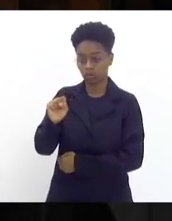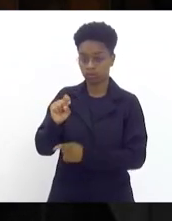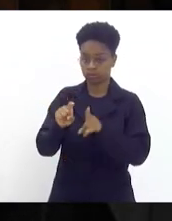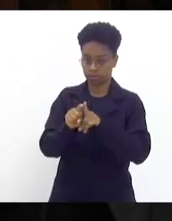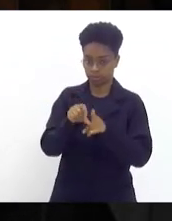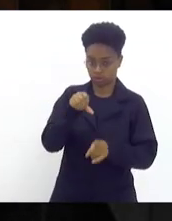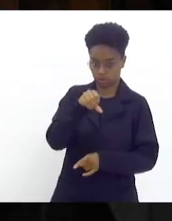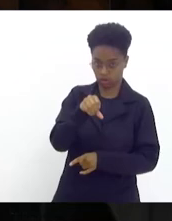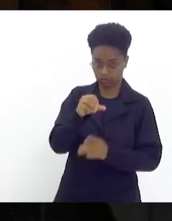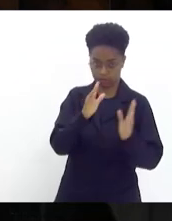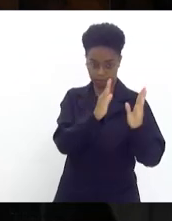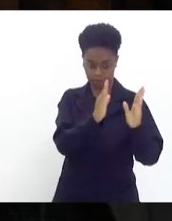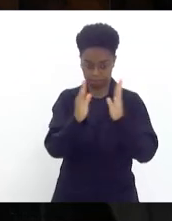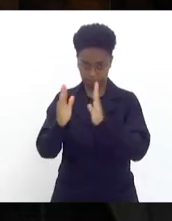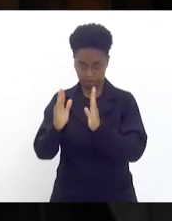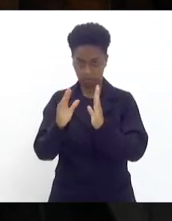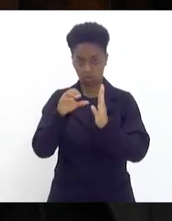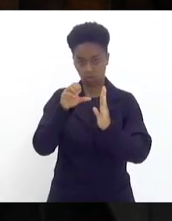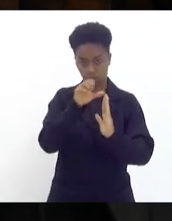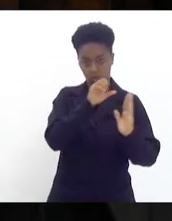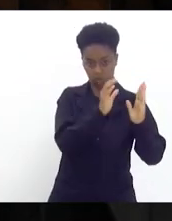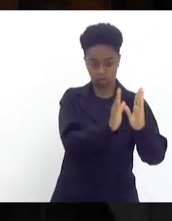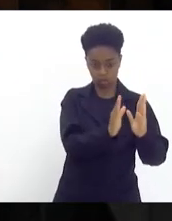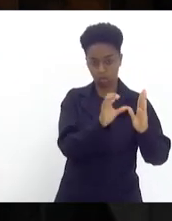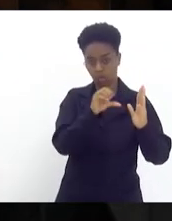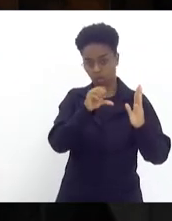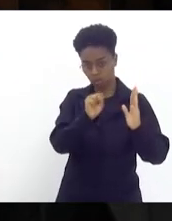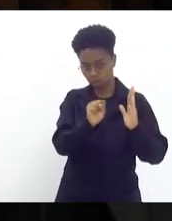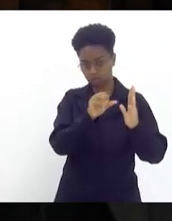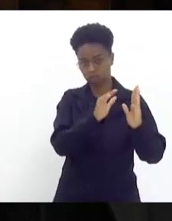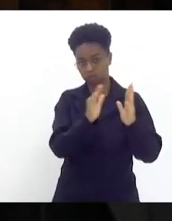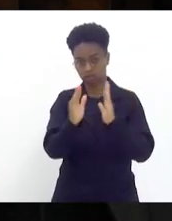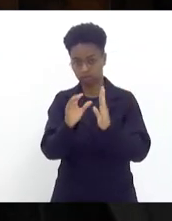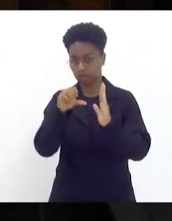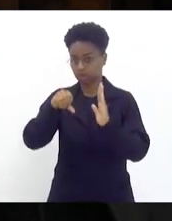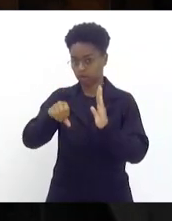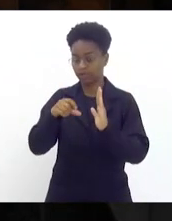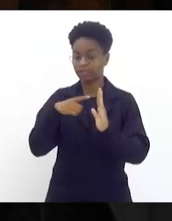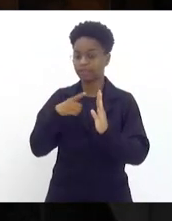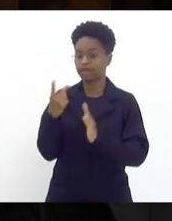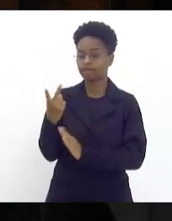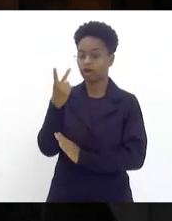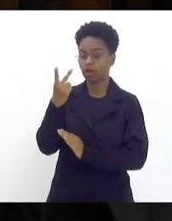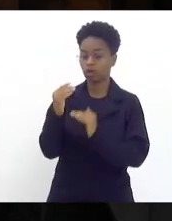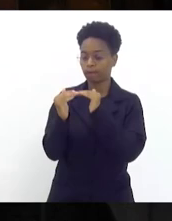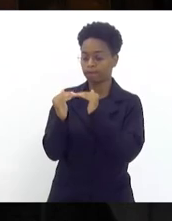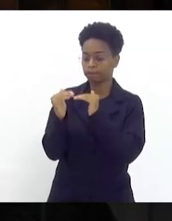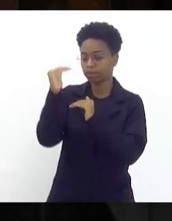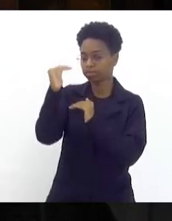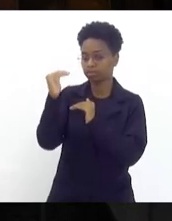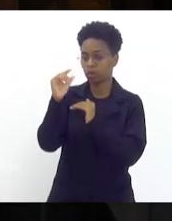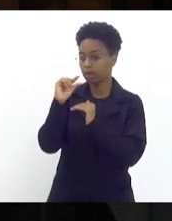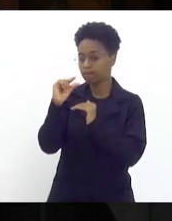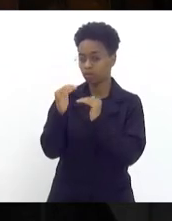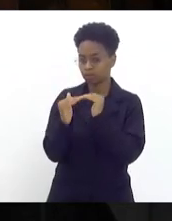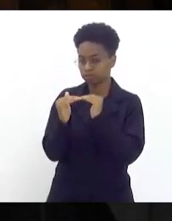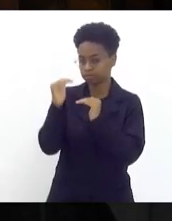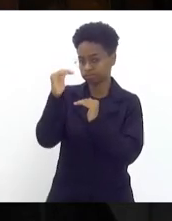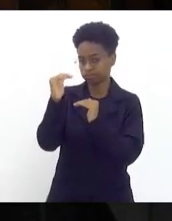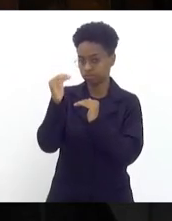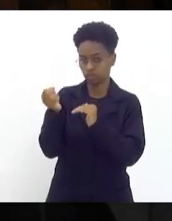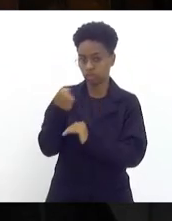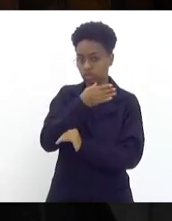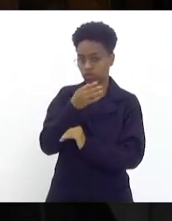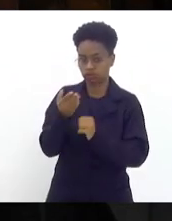9 que terão um pequeno valor acima do novo do novo